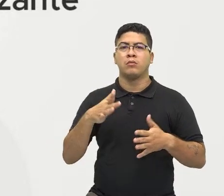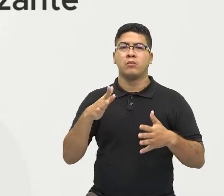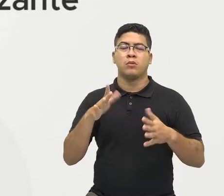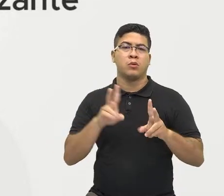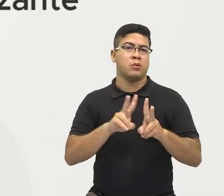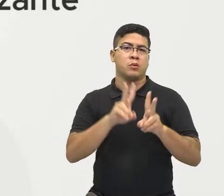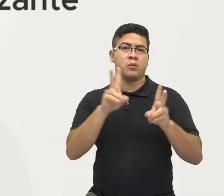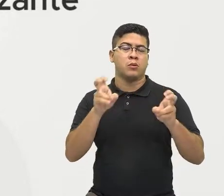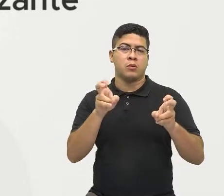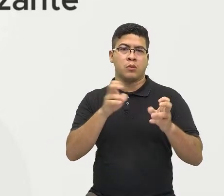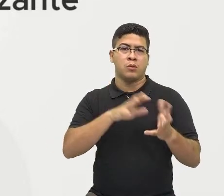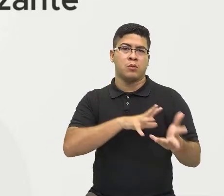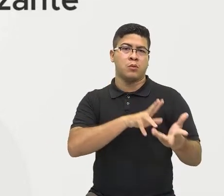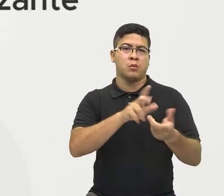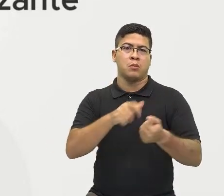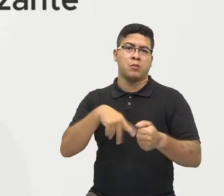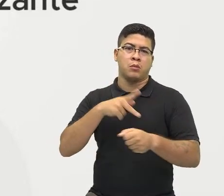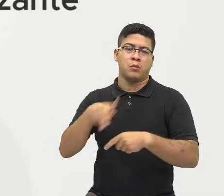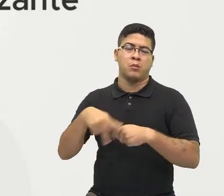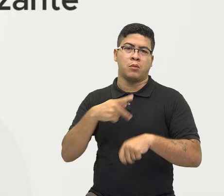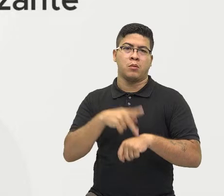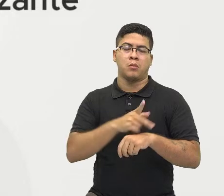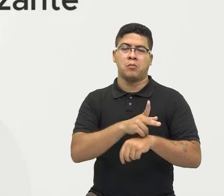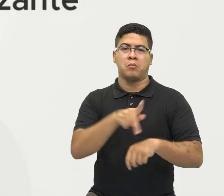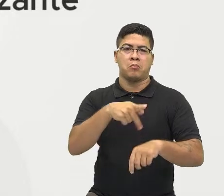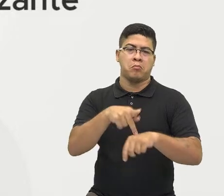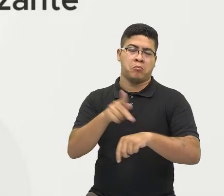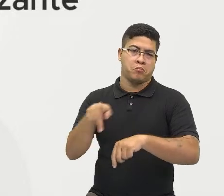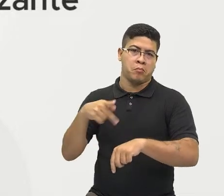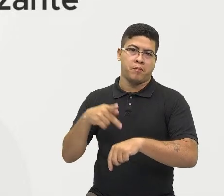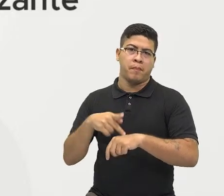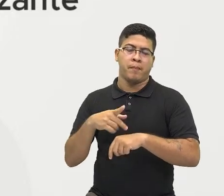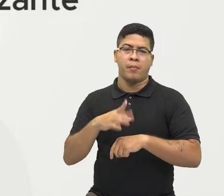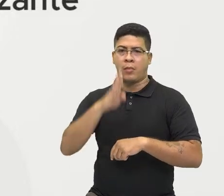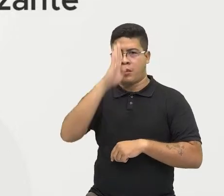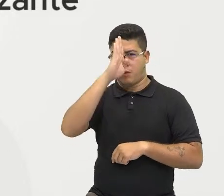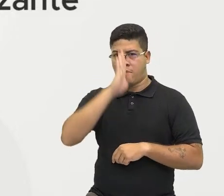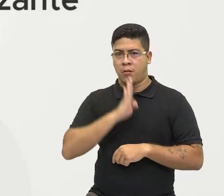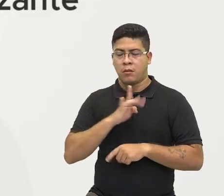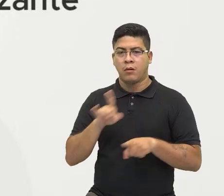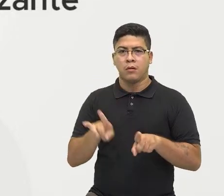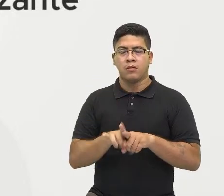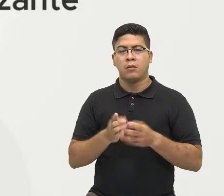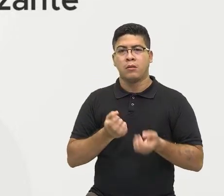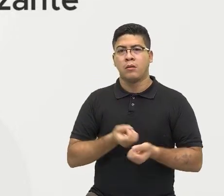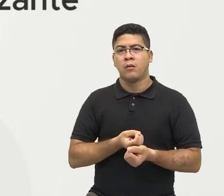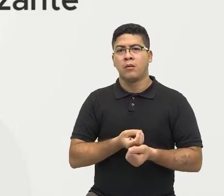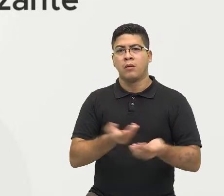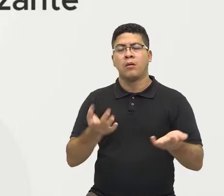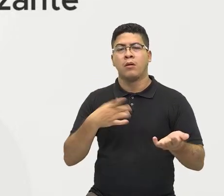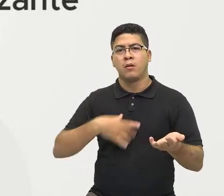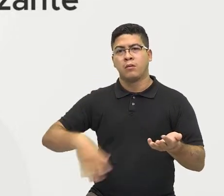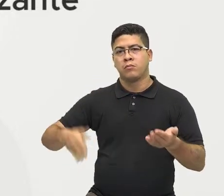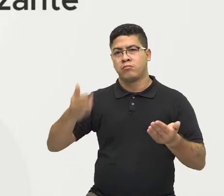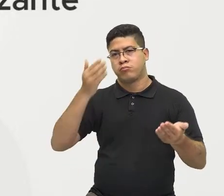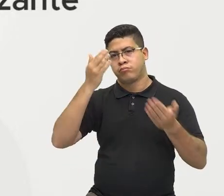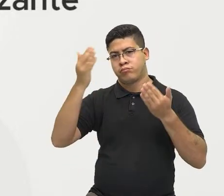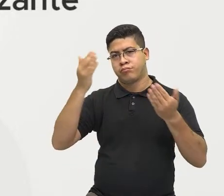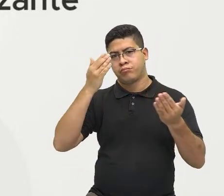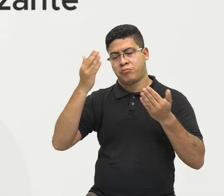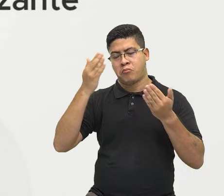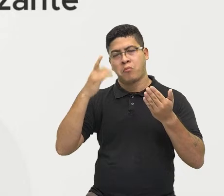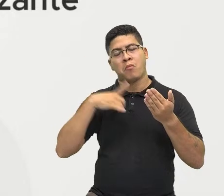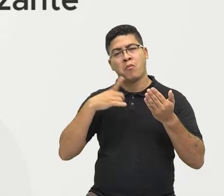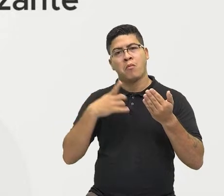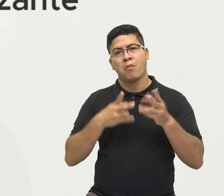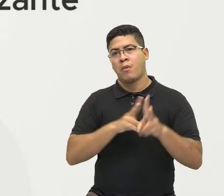universalizante, marcada pela introspecção e por um forte viés psicológico, né? Quando eu estou